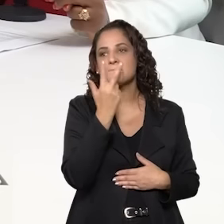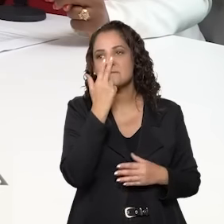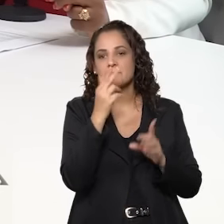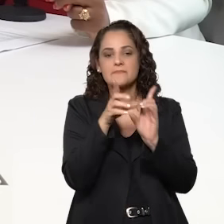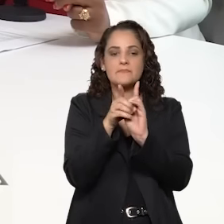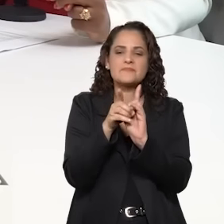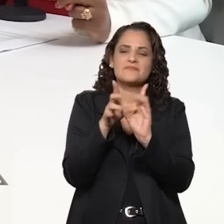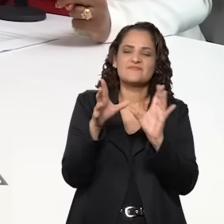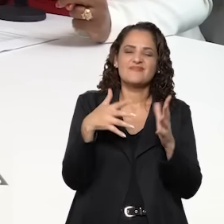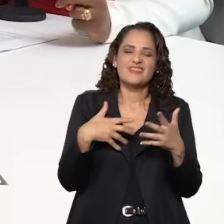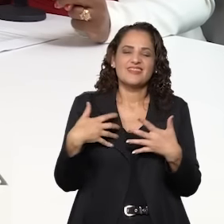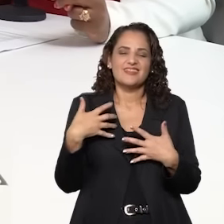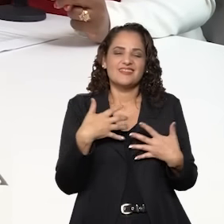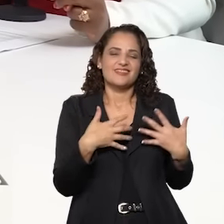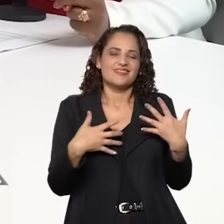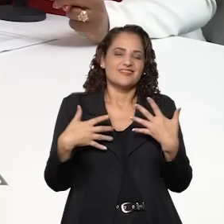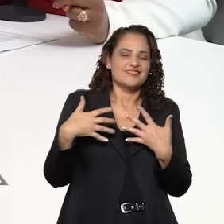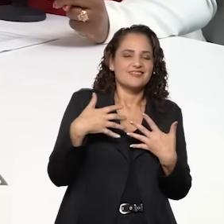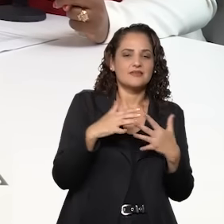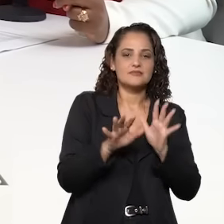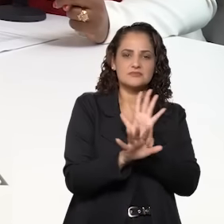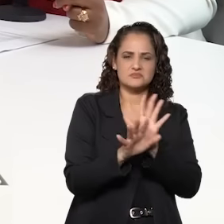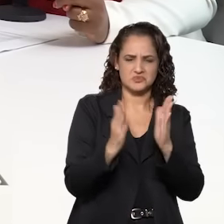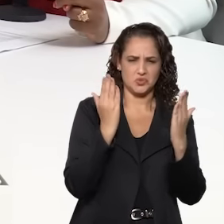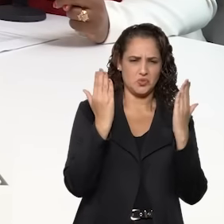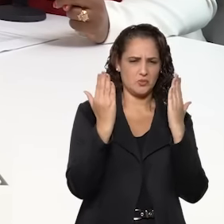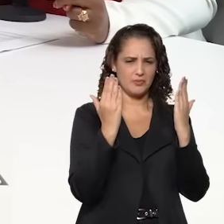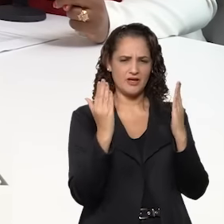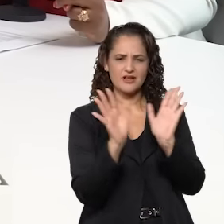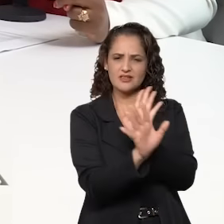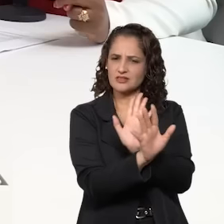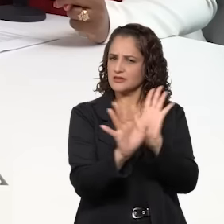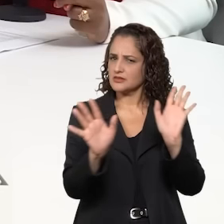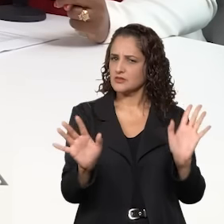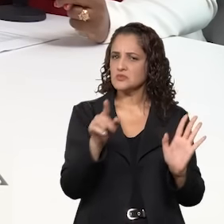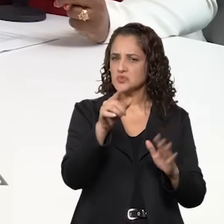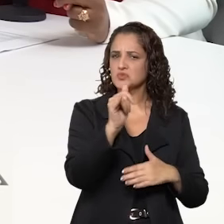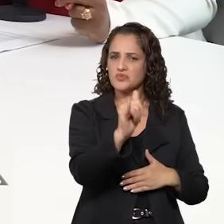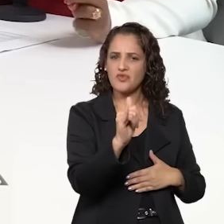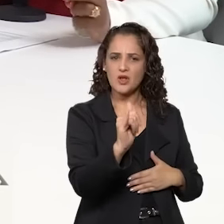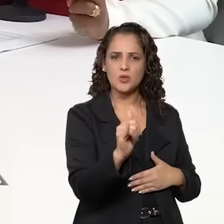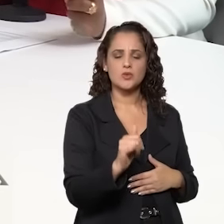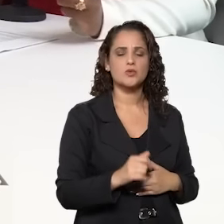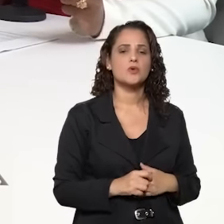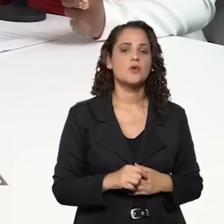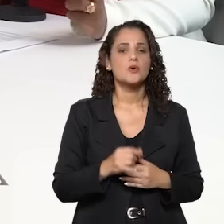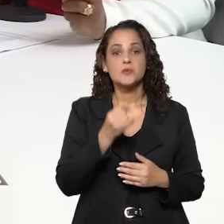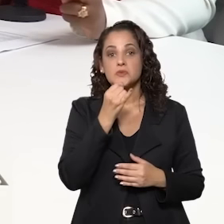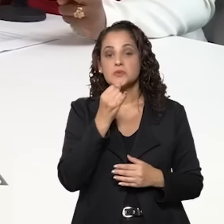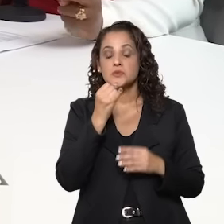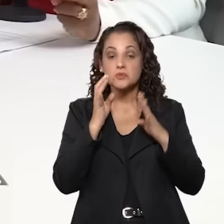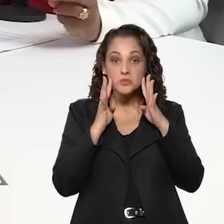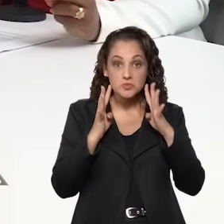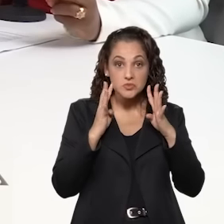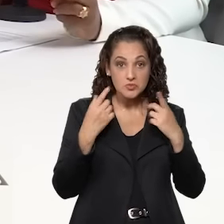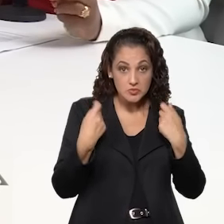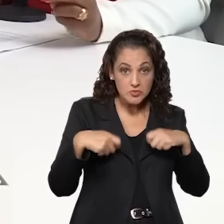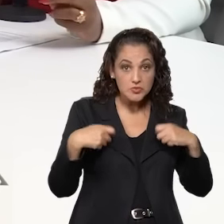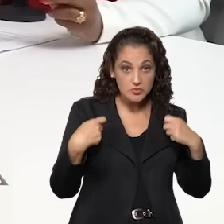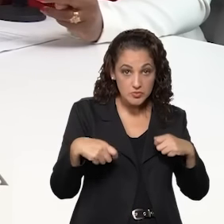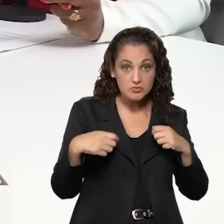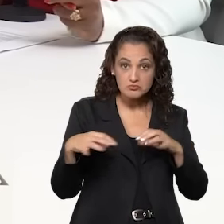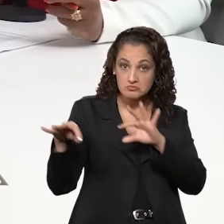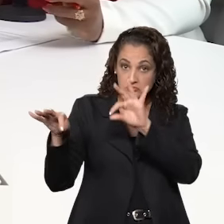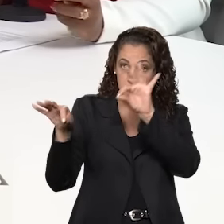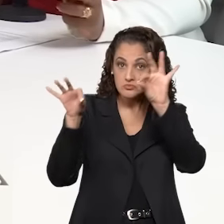desconforto que você relatou Dani com a atenção que precisa ser constante Ao que a gente diz as piadas que a gente faz a como a gente se comunica